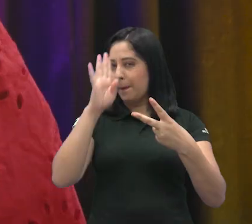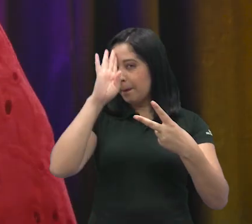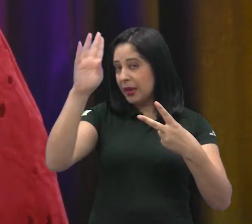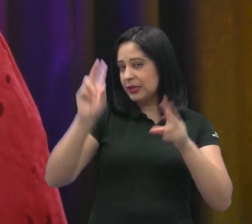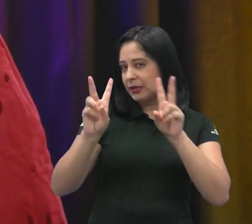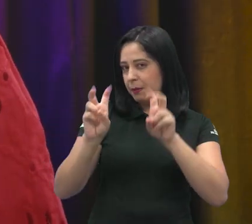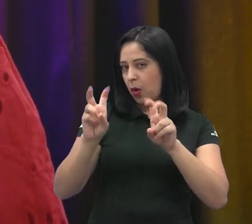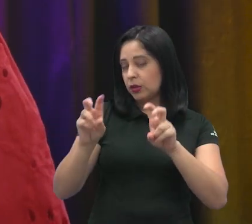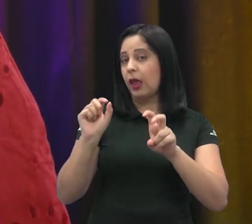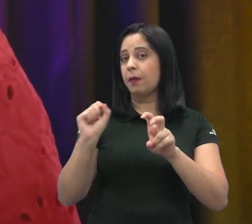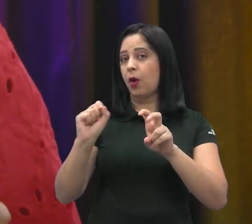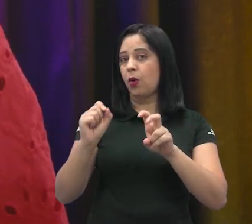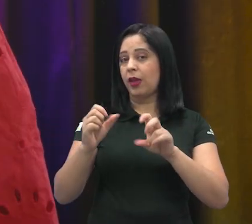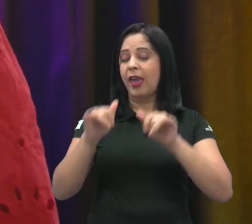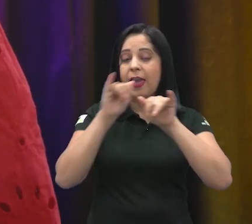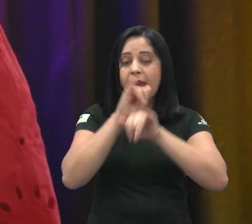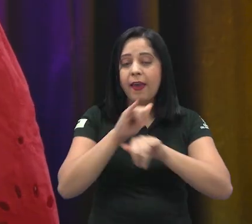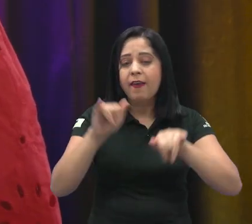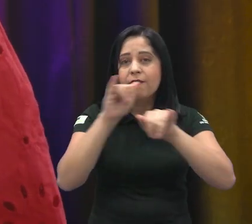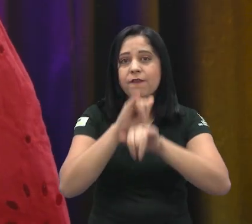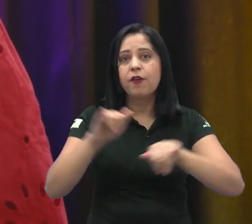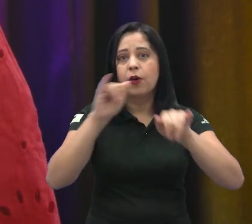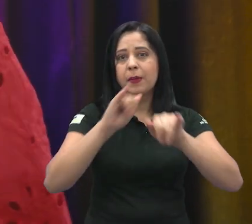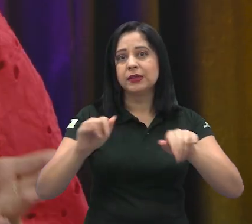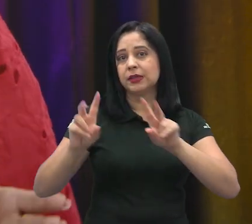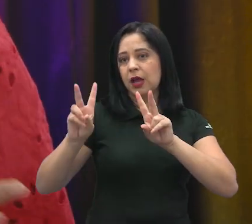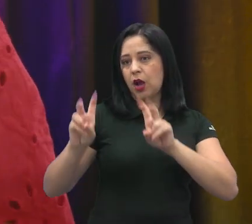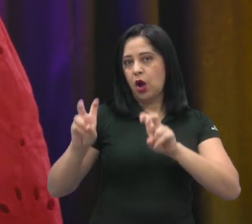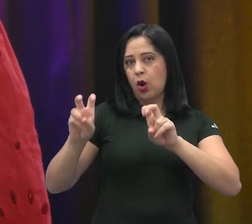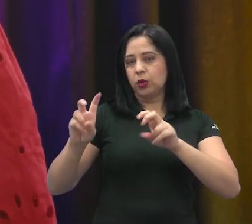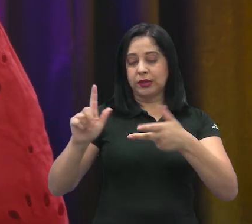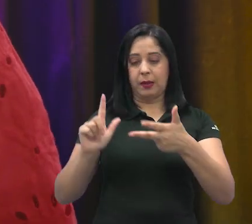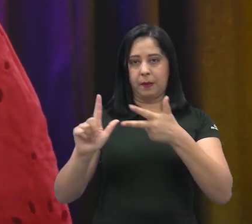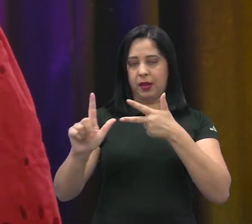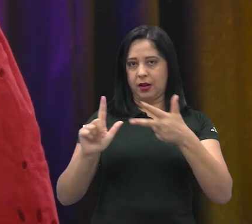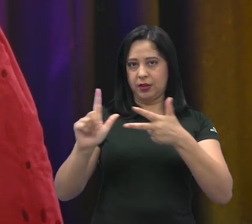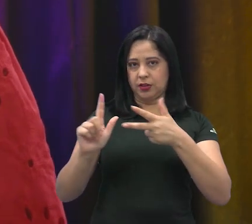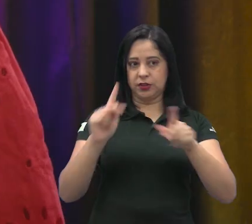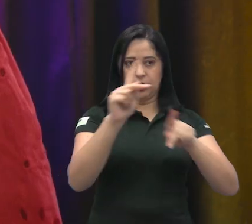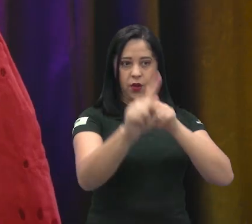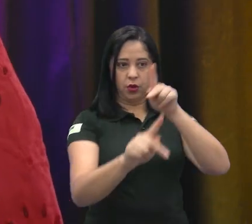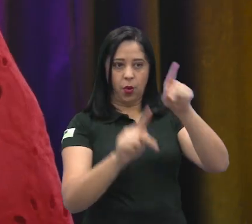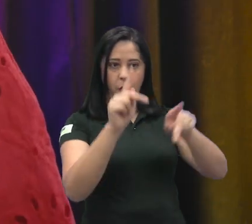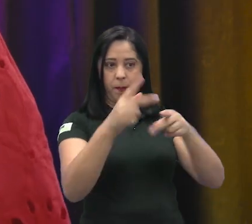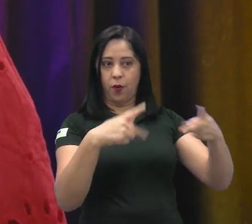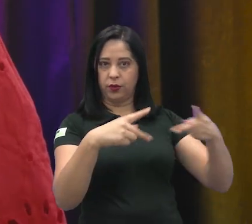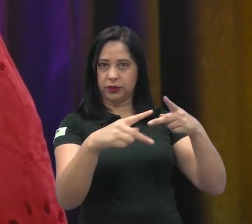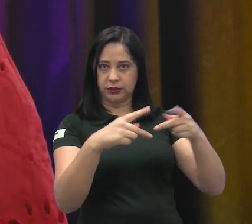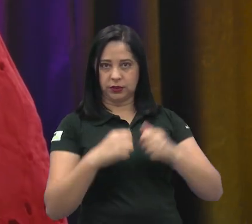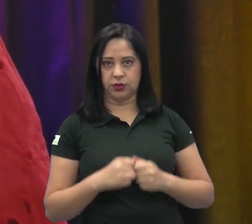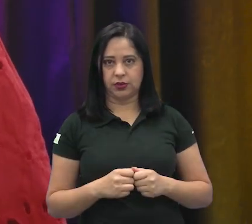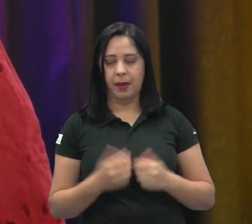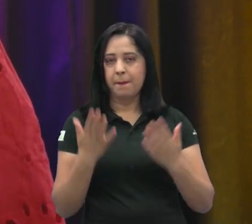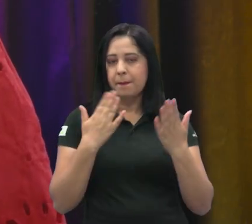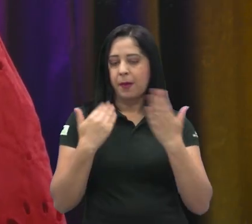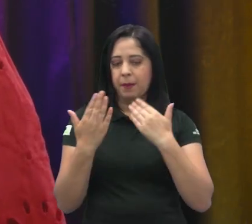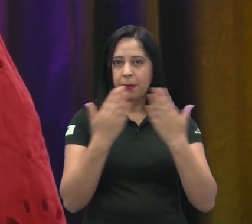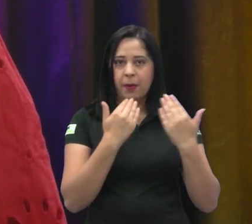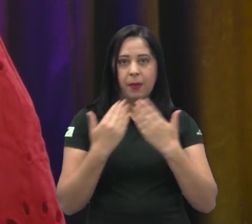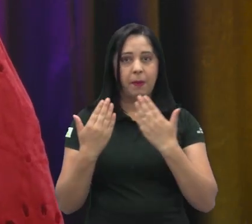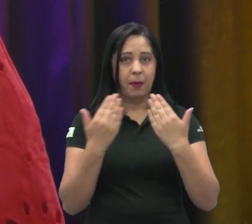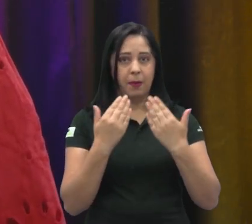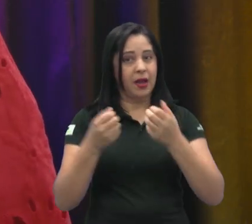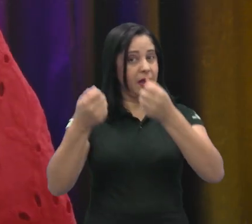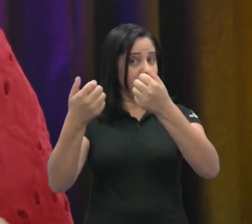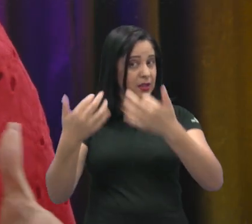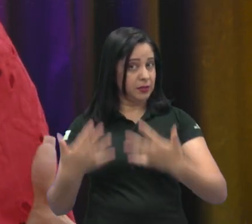levar informações do Poder Legislativo Municipal para a população de São José dos Campos. E para bater um papo sobre os trabalhos